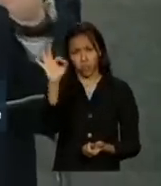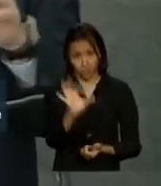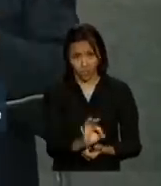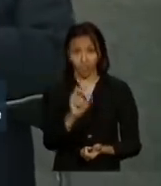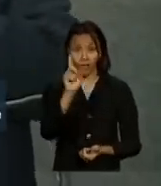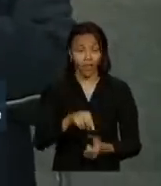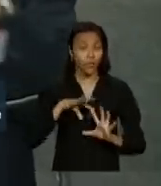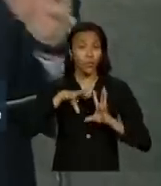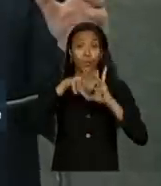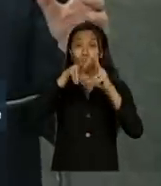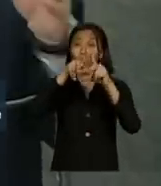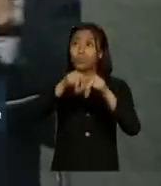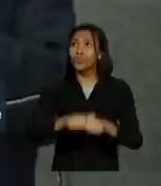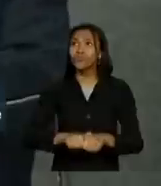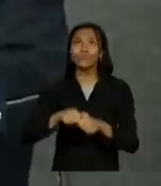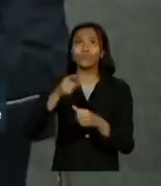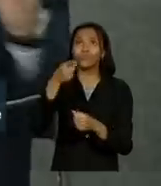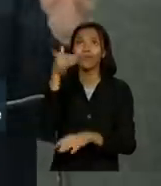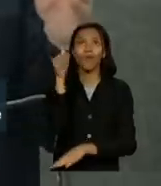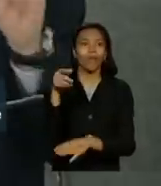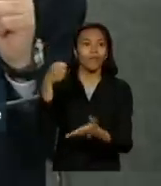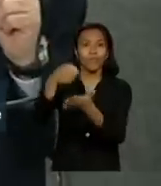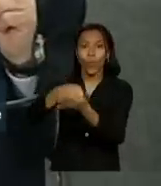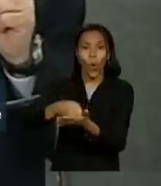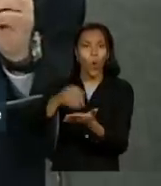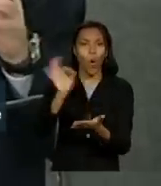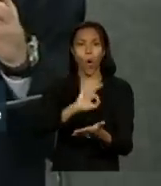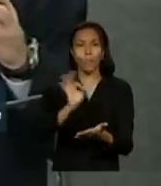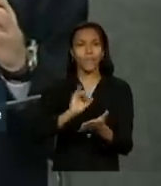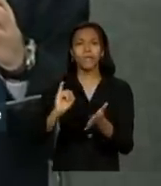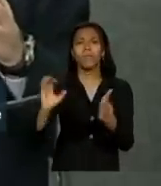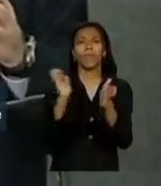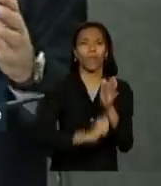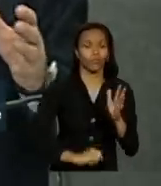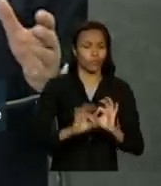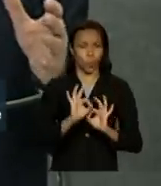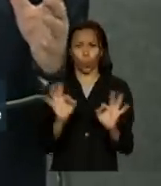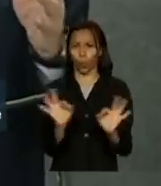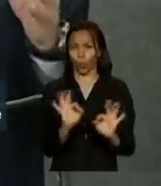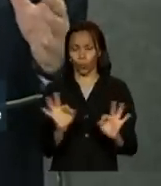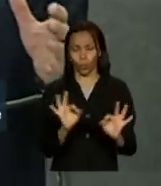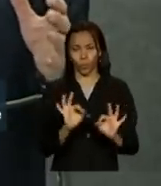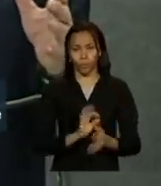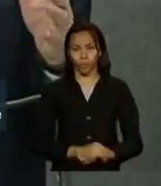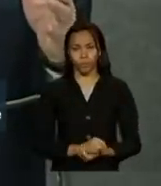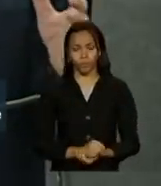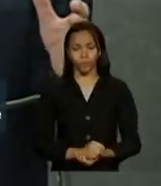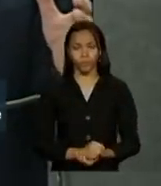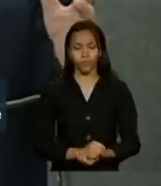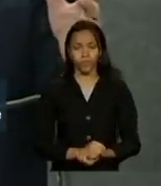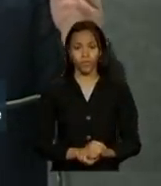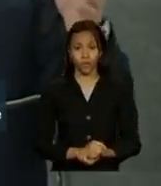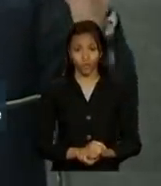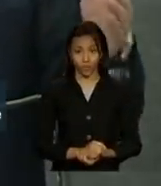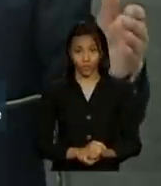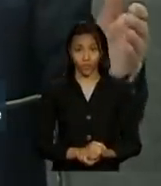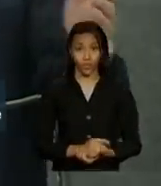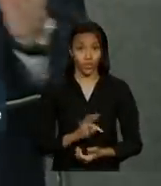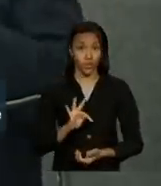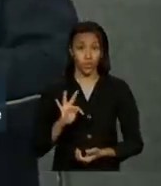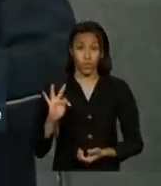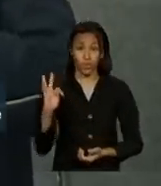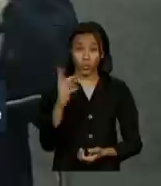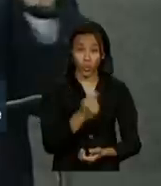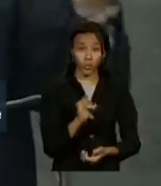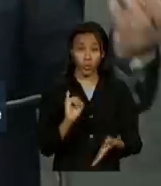no mundo inteiro não se cobra da intermediação impostos todo o imposto